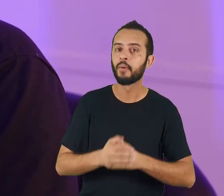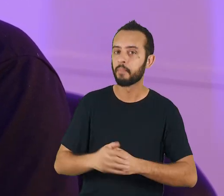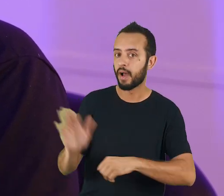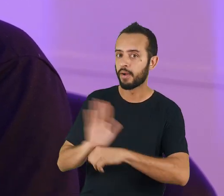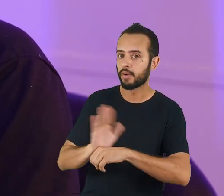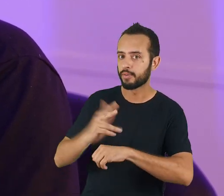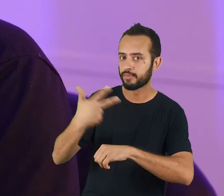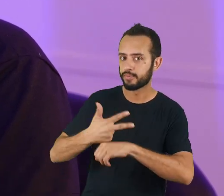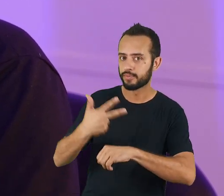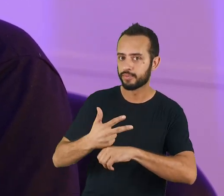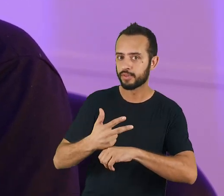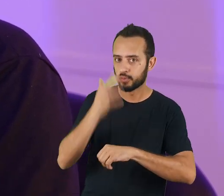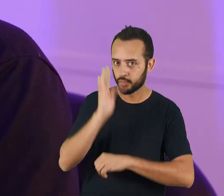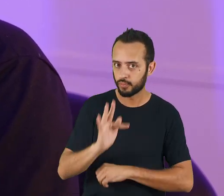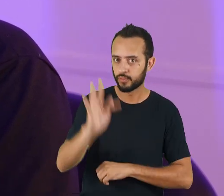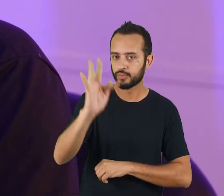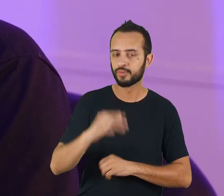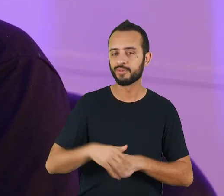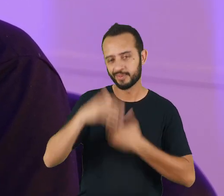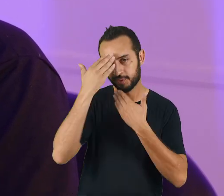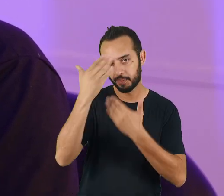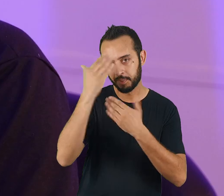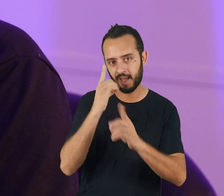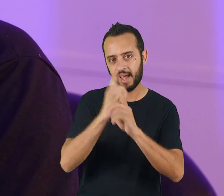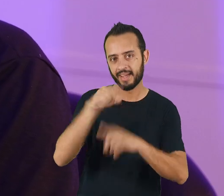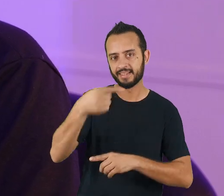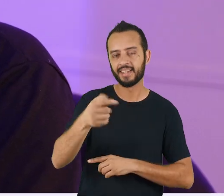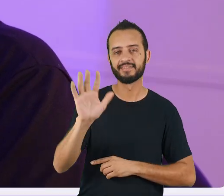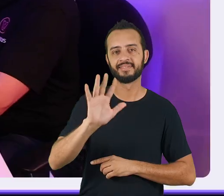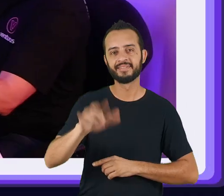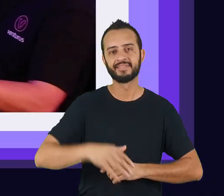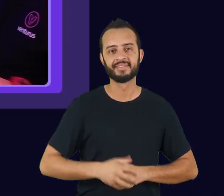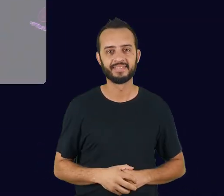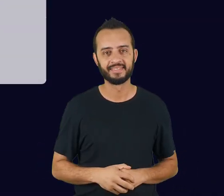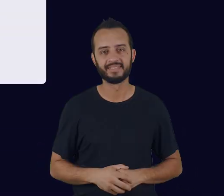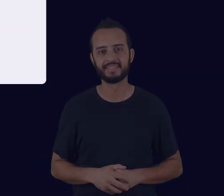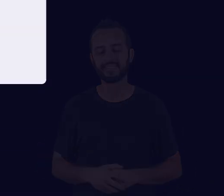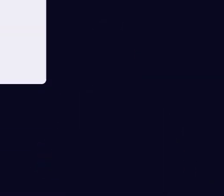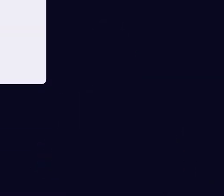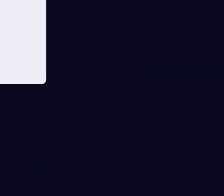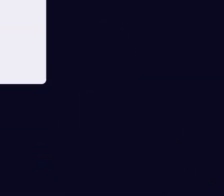mais um episódio do futuros Muito obrigado e até mais